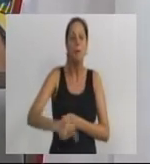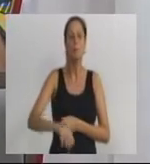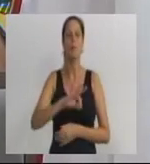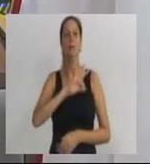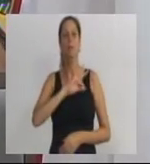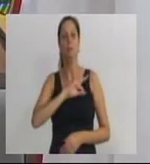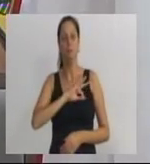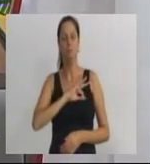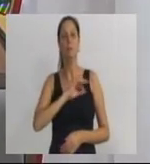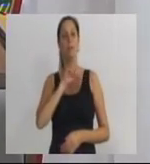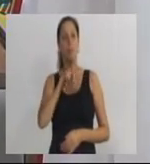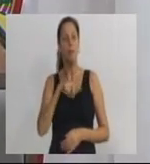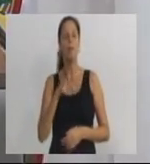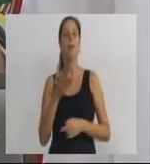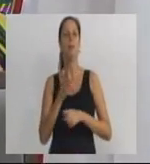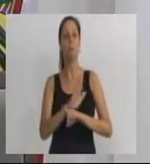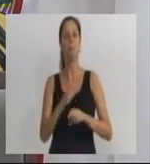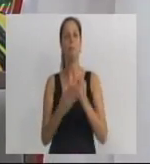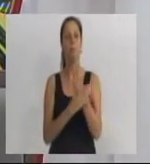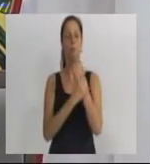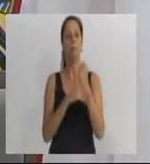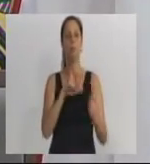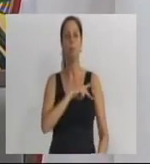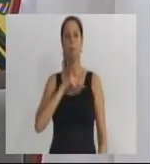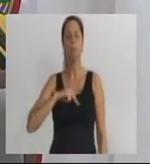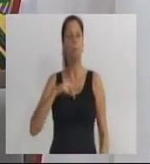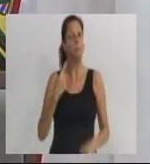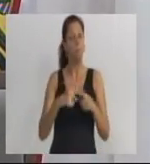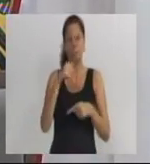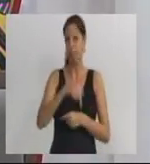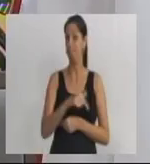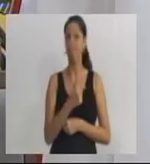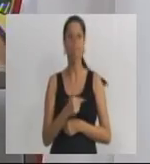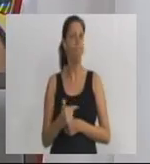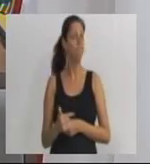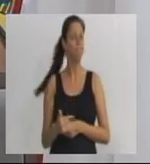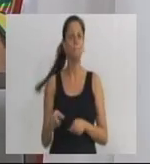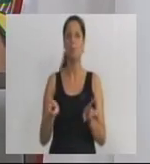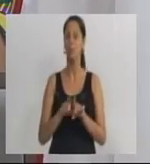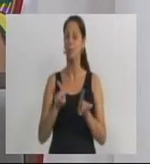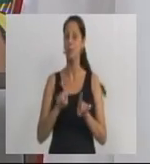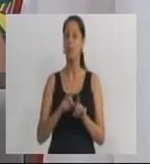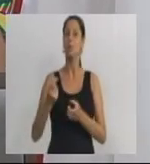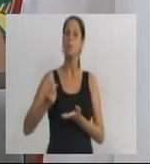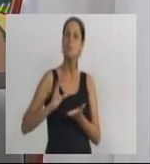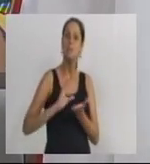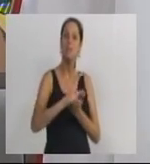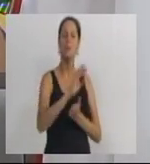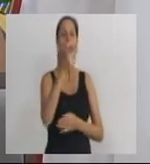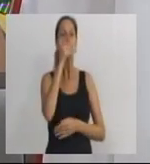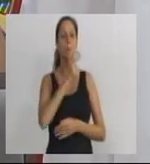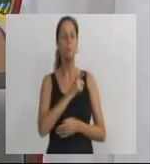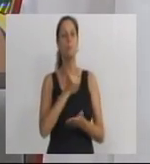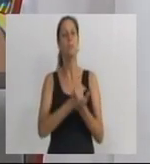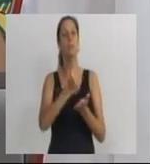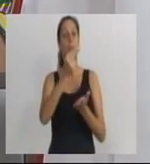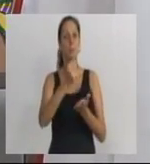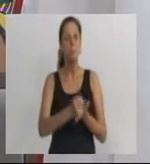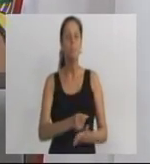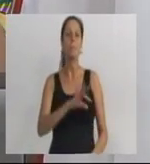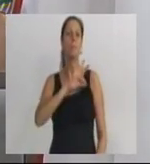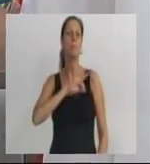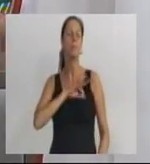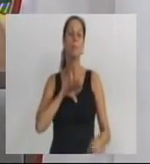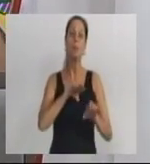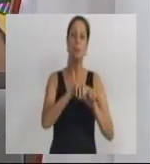na segurança pública que nós não temos. Investir na contratação dos policiais que estão formados